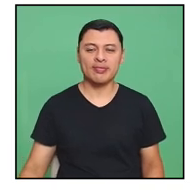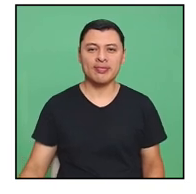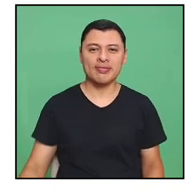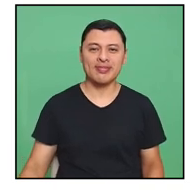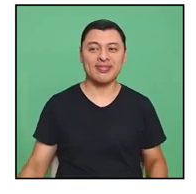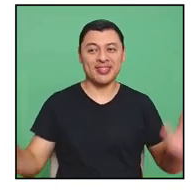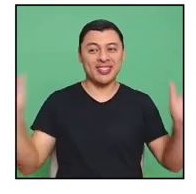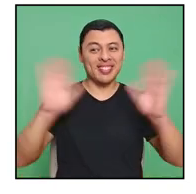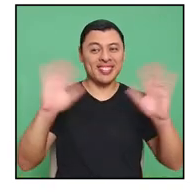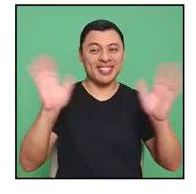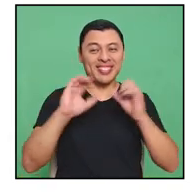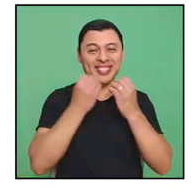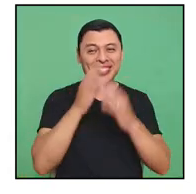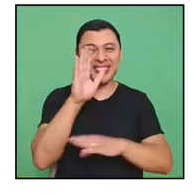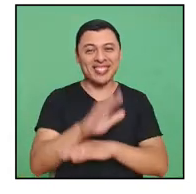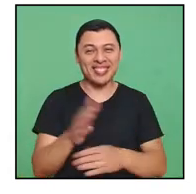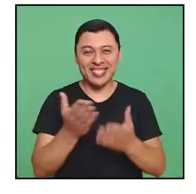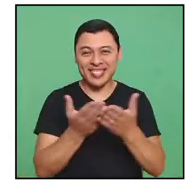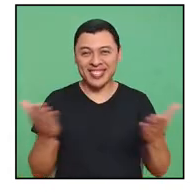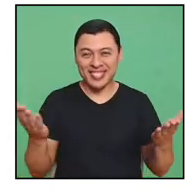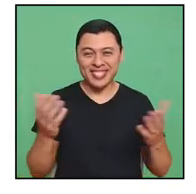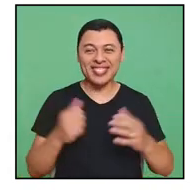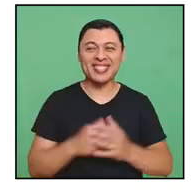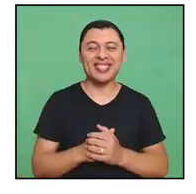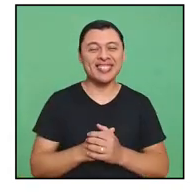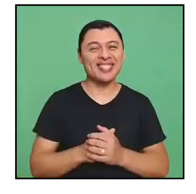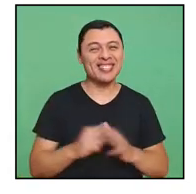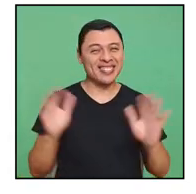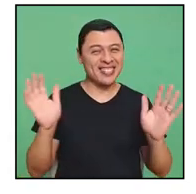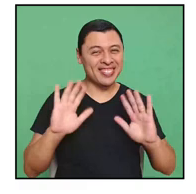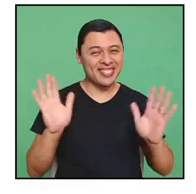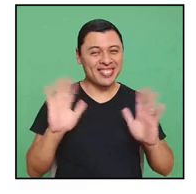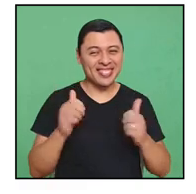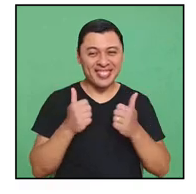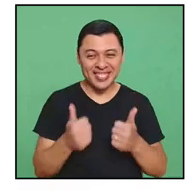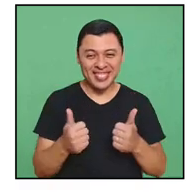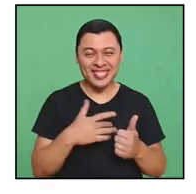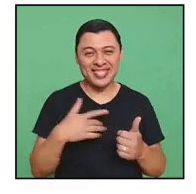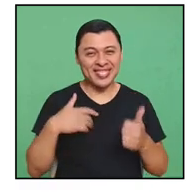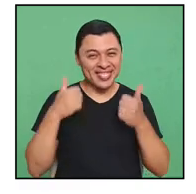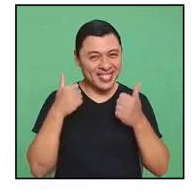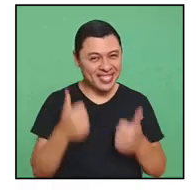Olá, boa Olá, tarde. todo mundo. Oi, oi. Tudo bom, gente?